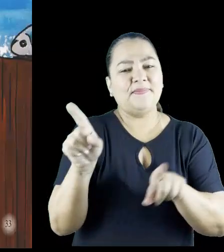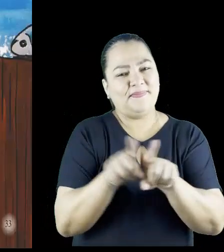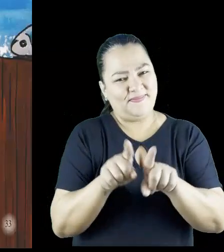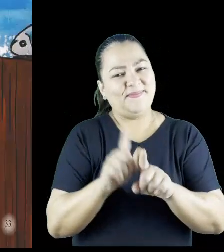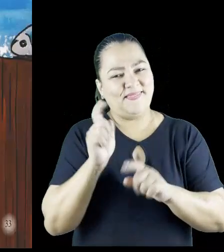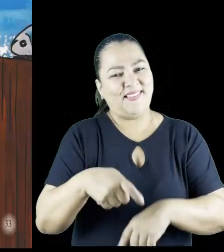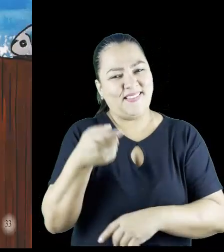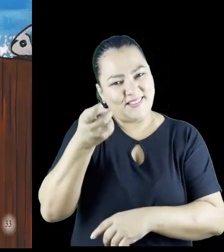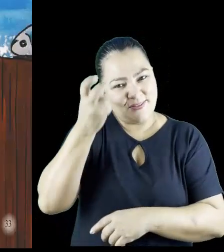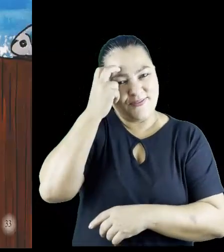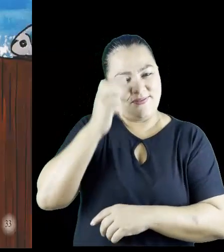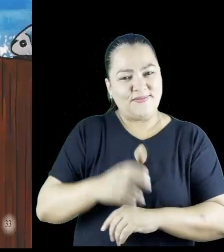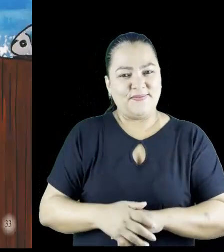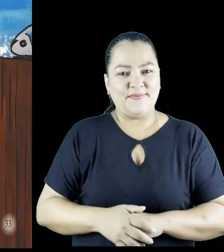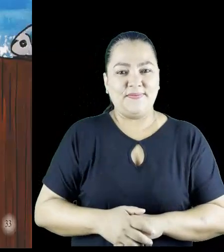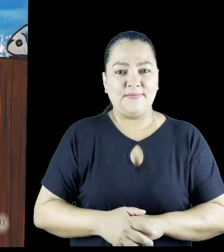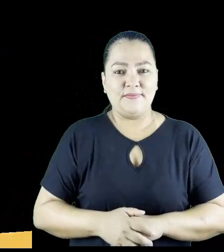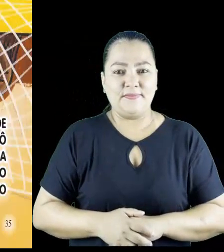pescador também é cultura.